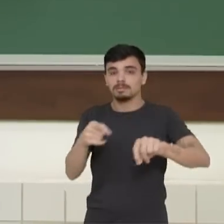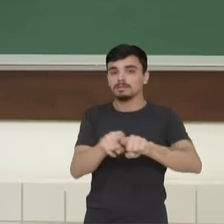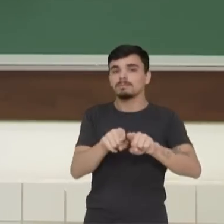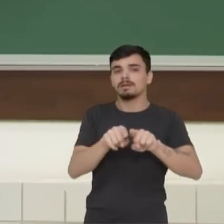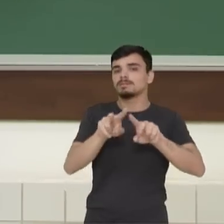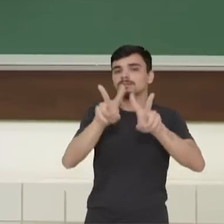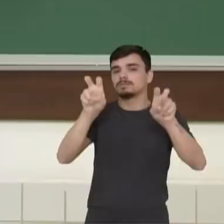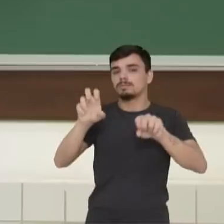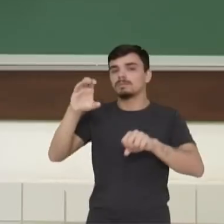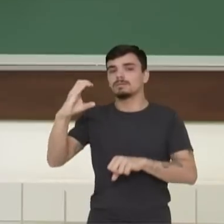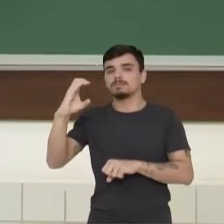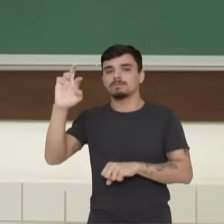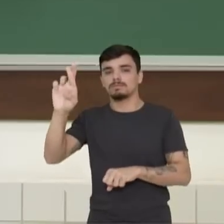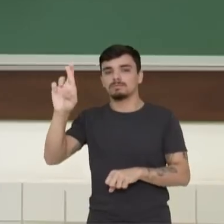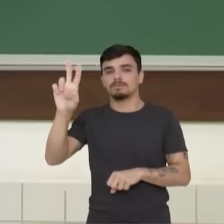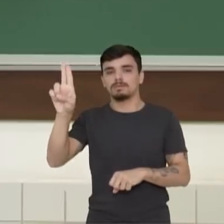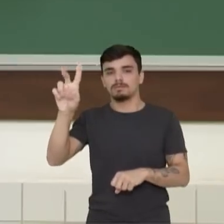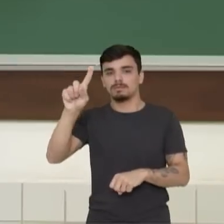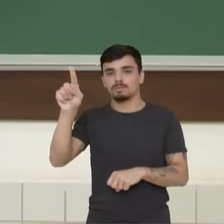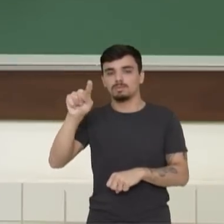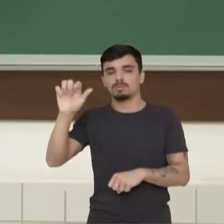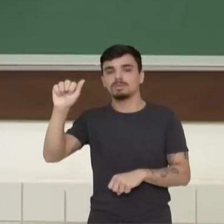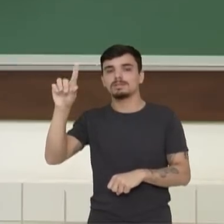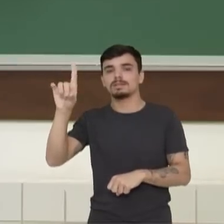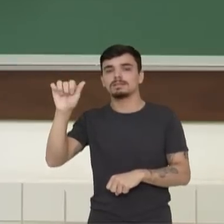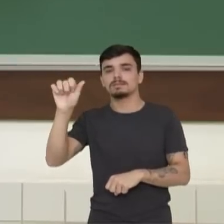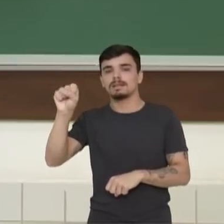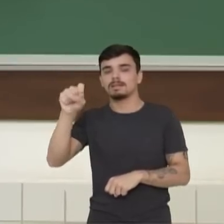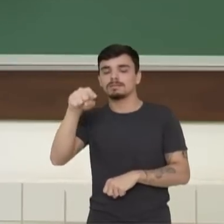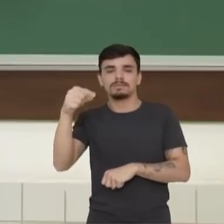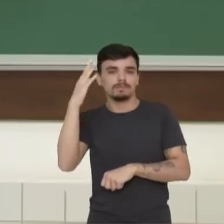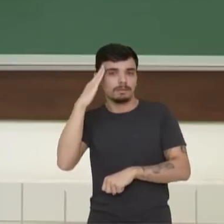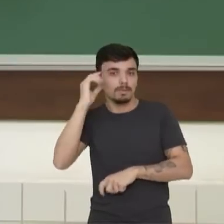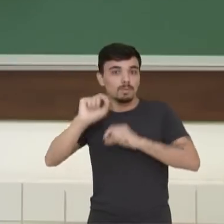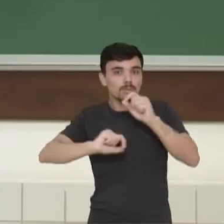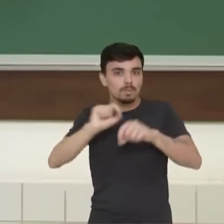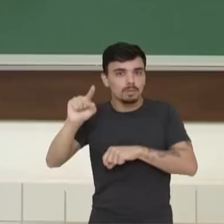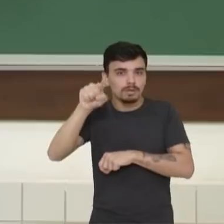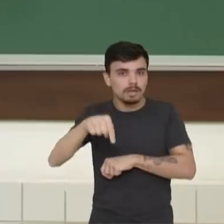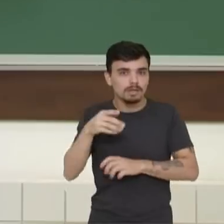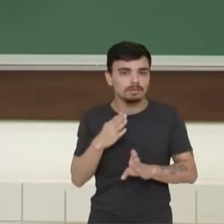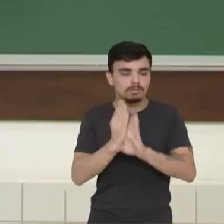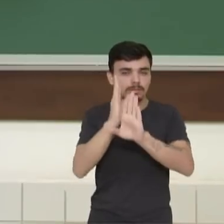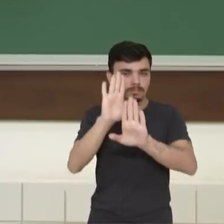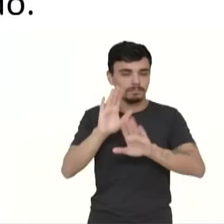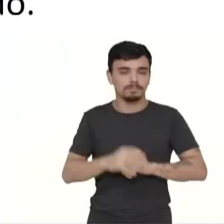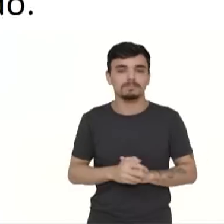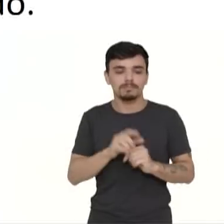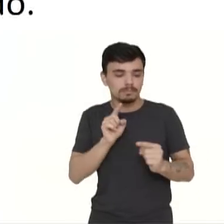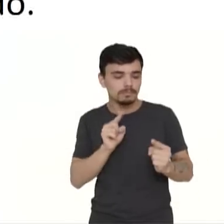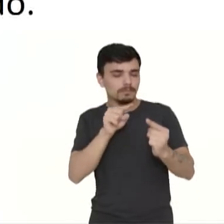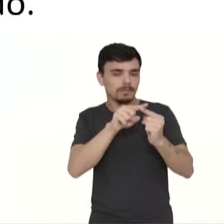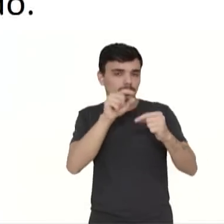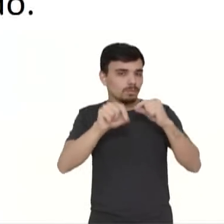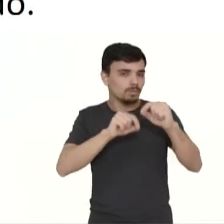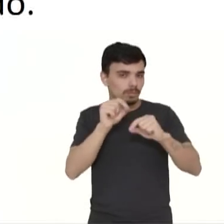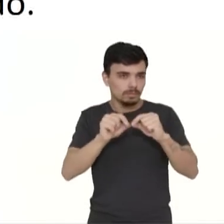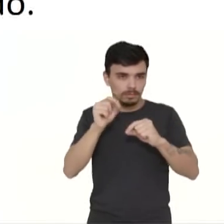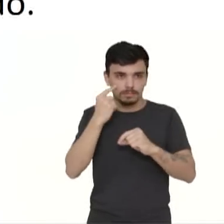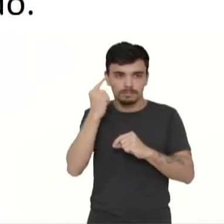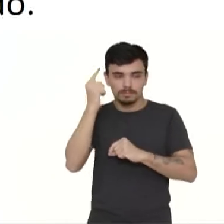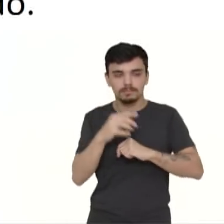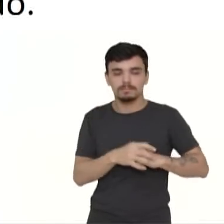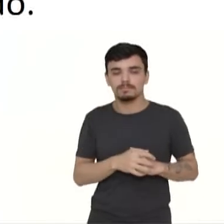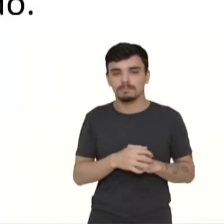as cruzadas e vocês já vão descobrir do que se tratam as cruzadas. Quais são os objetivos das cruzadas,